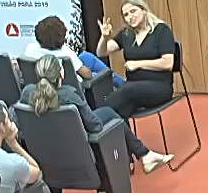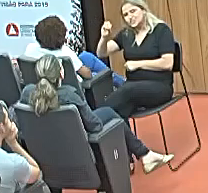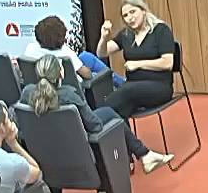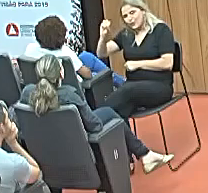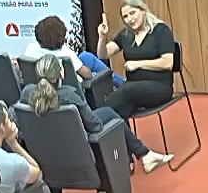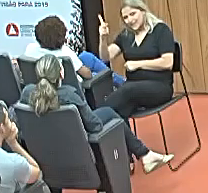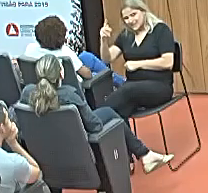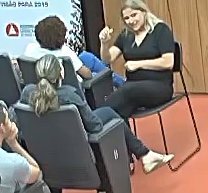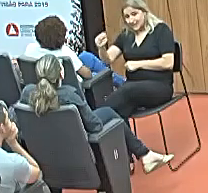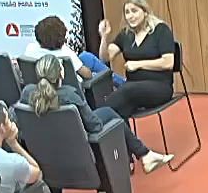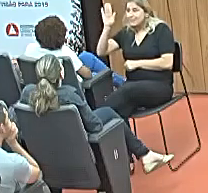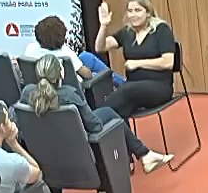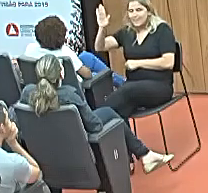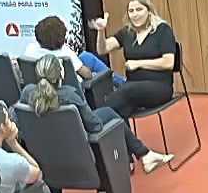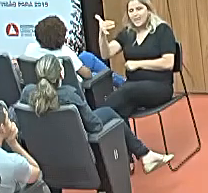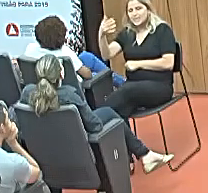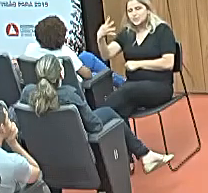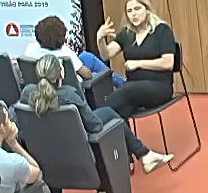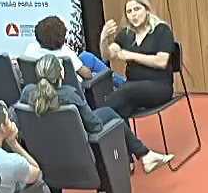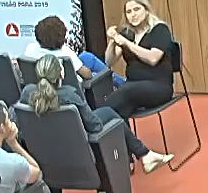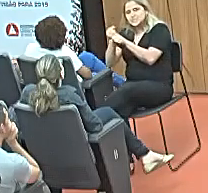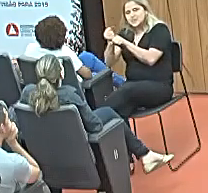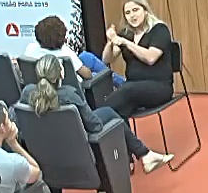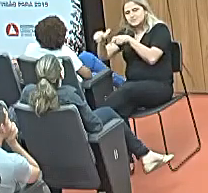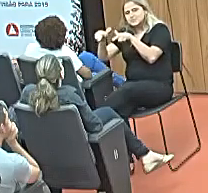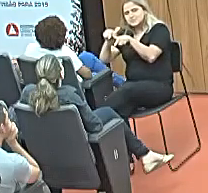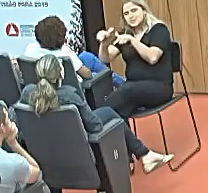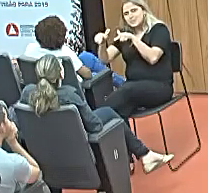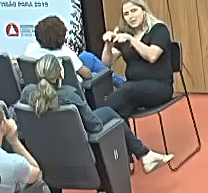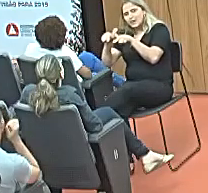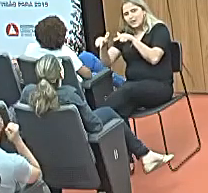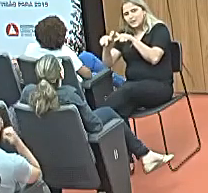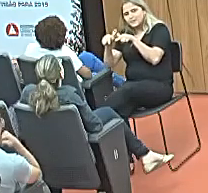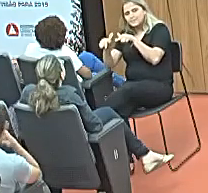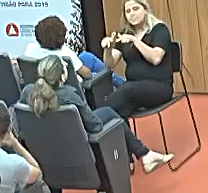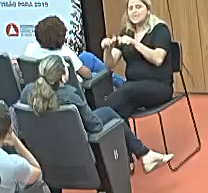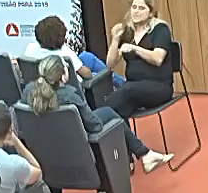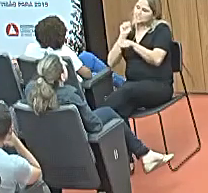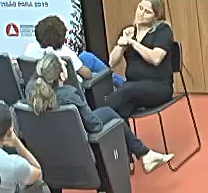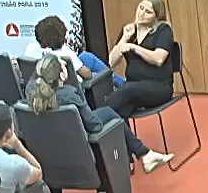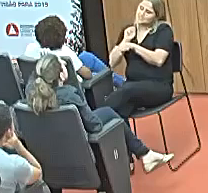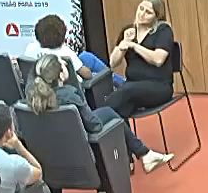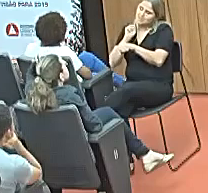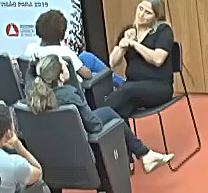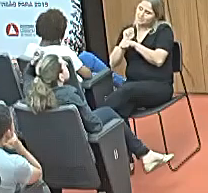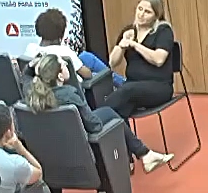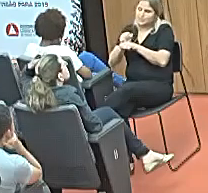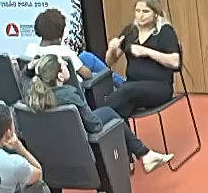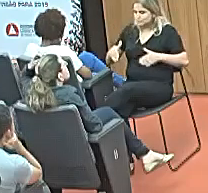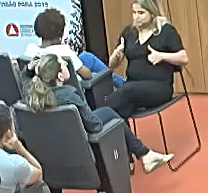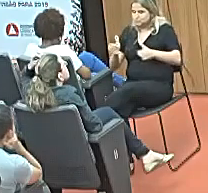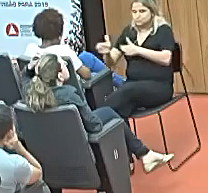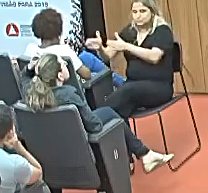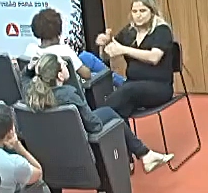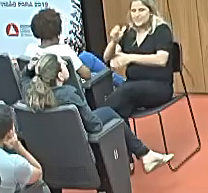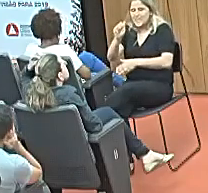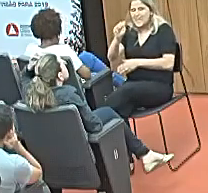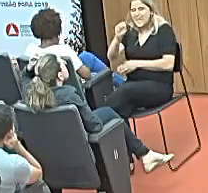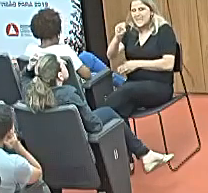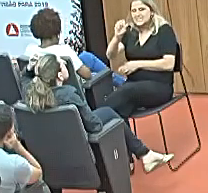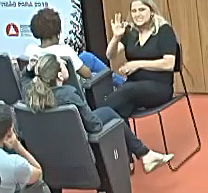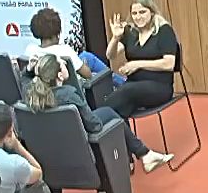social ea gente sempre na esperança de chegar em porto seguro pelo asfalto né então nós vamos lá